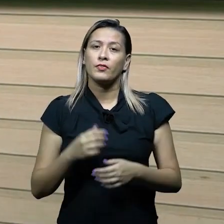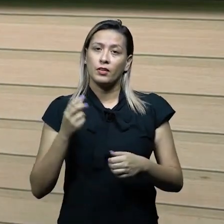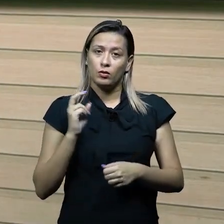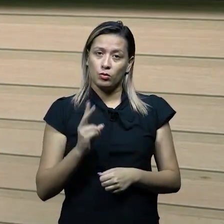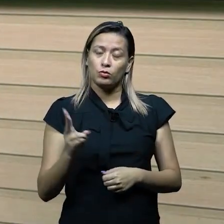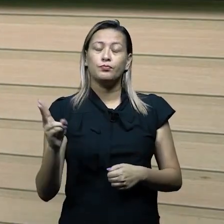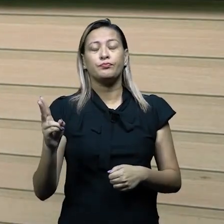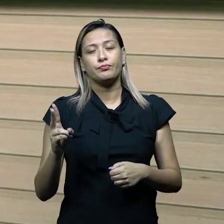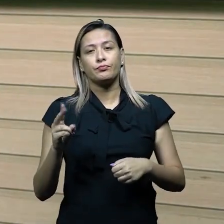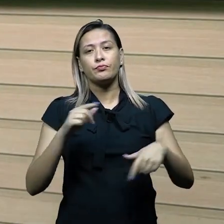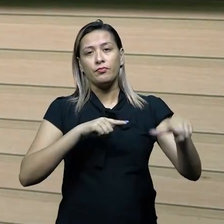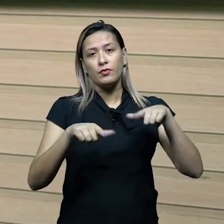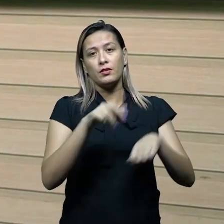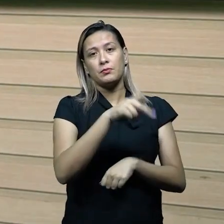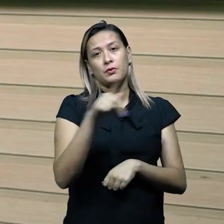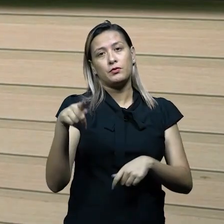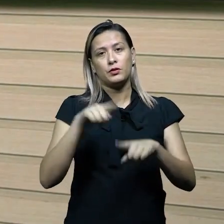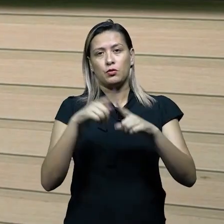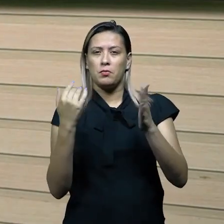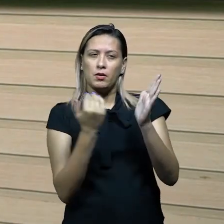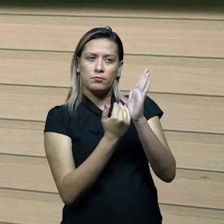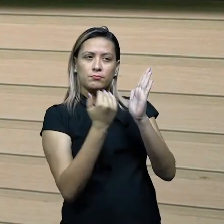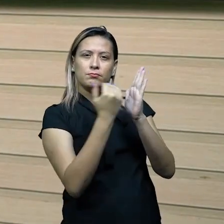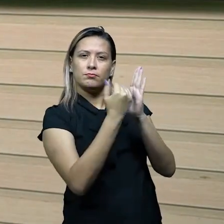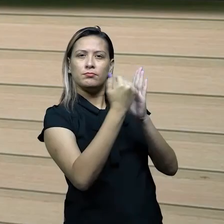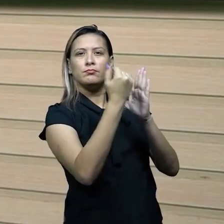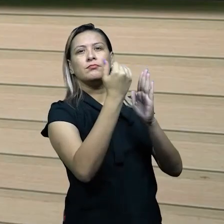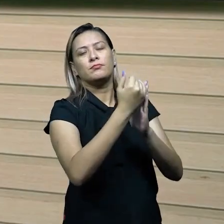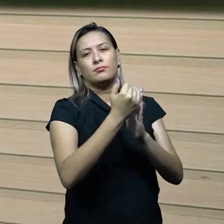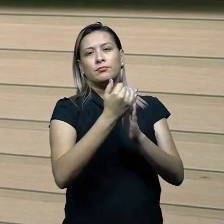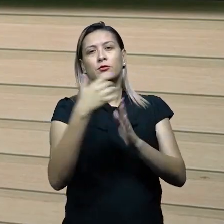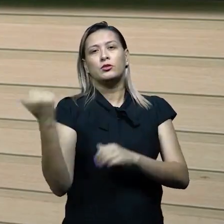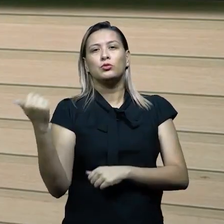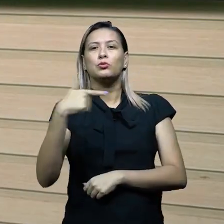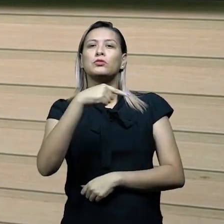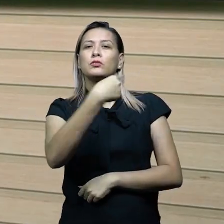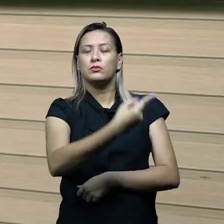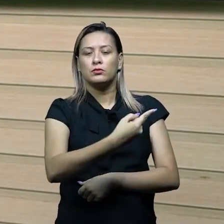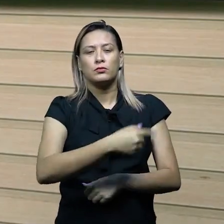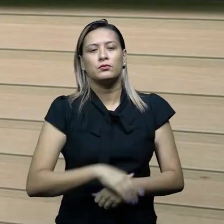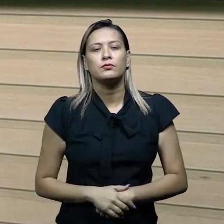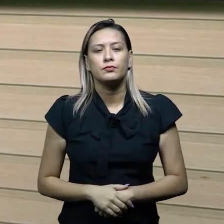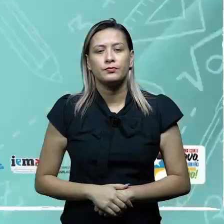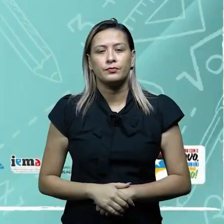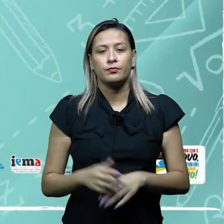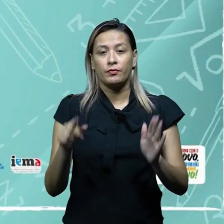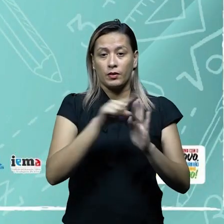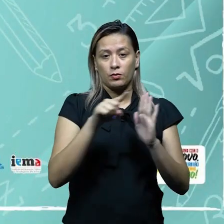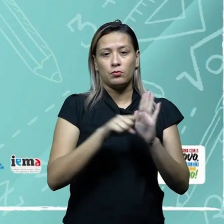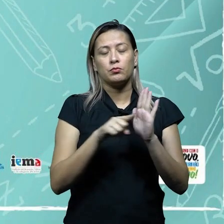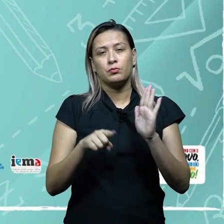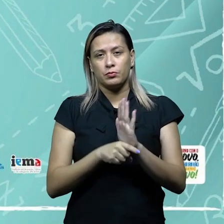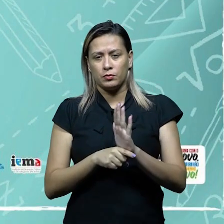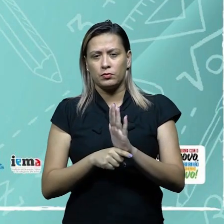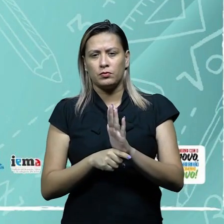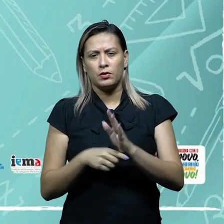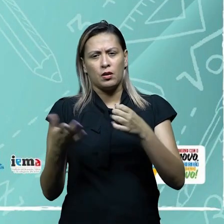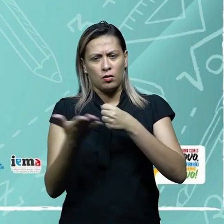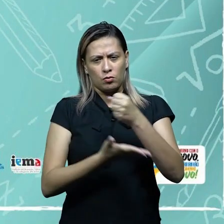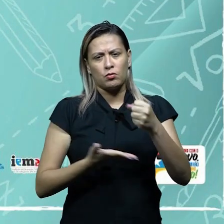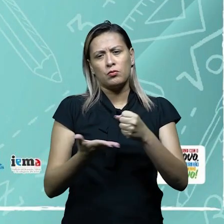da empresa. Eu continuo com o cargo de professor, mas eu sou um professor de um nível um pouco maior do que os outros. O